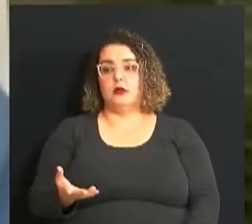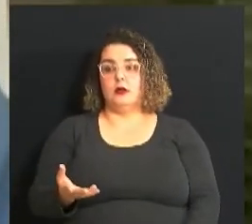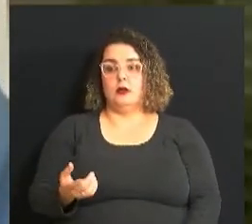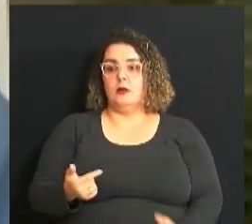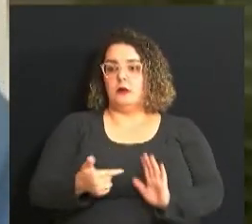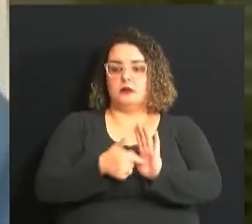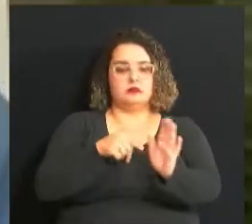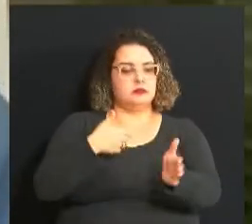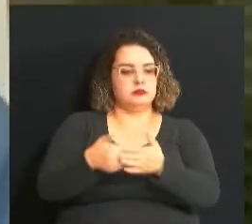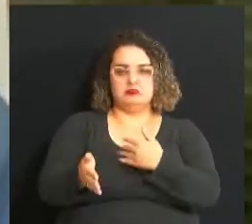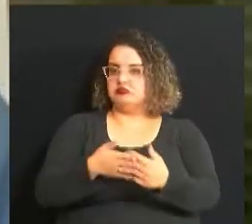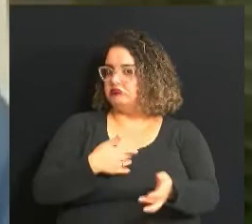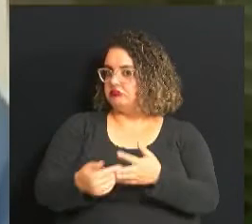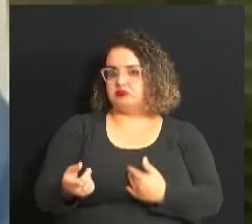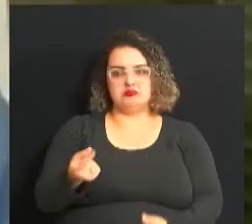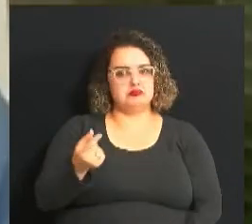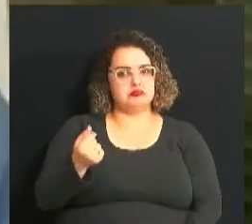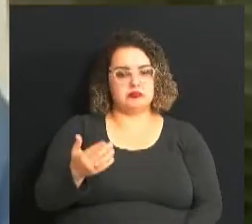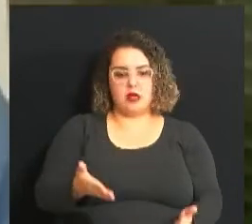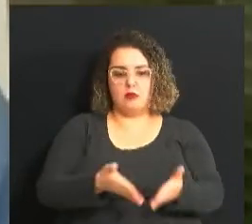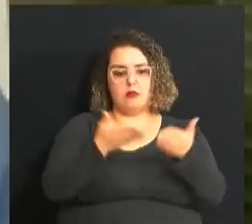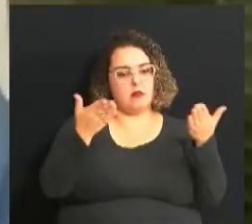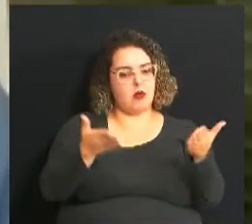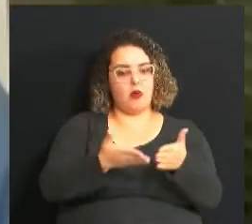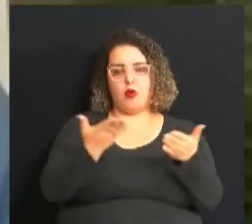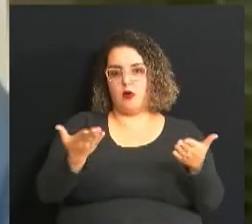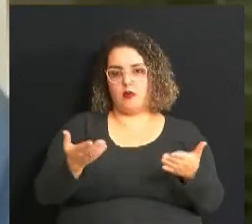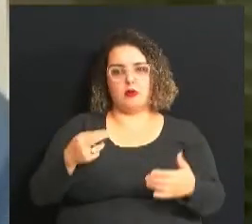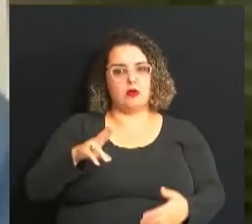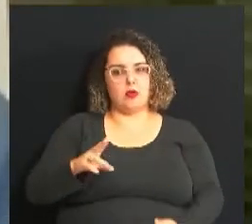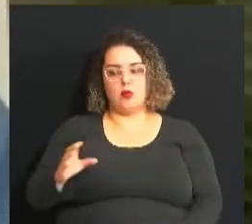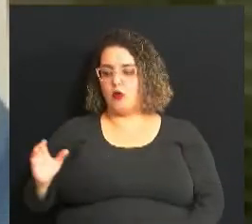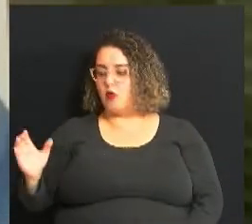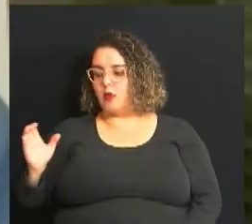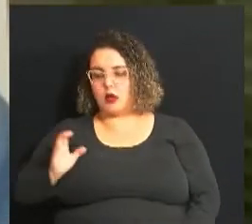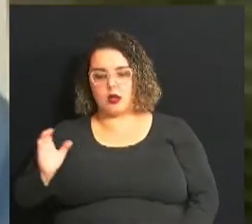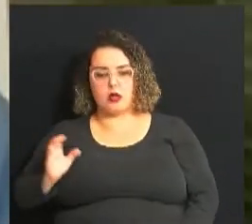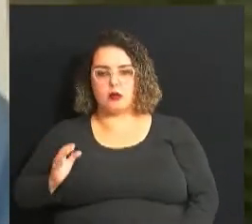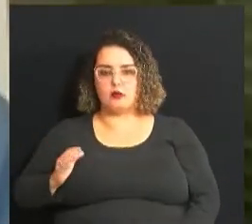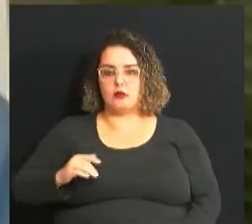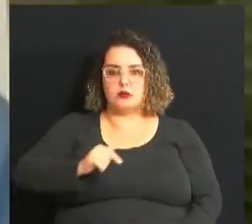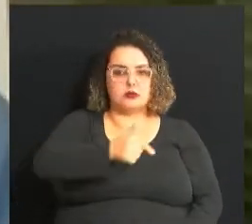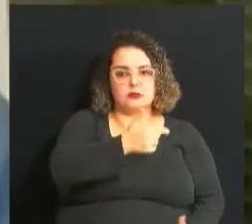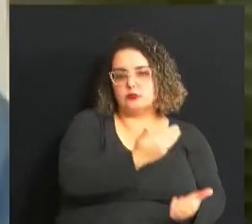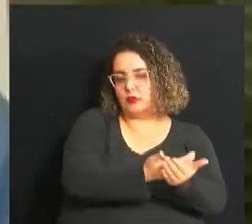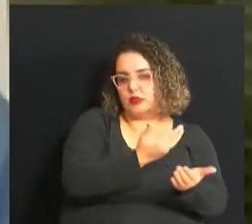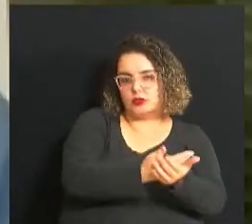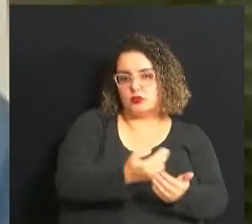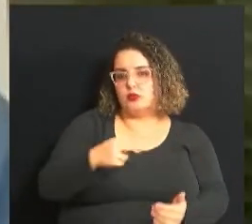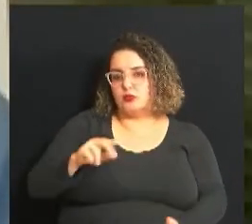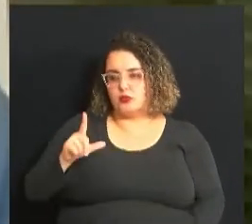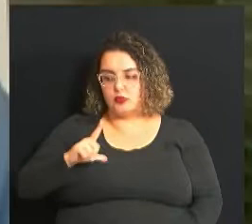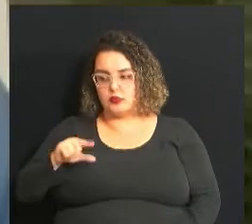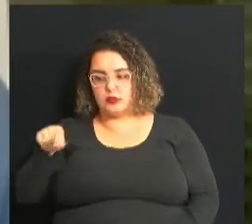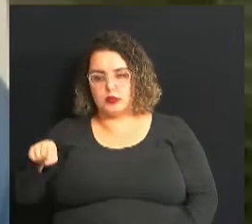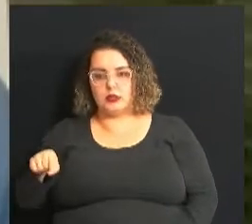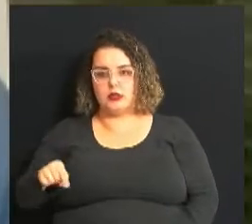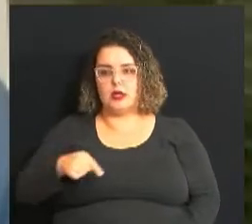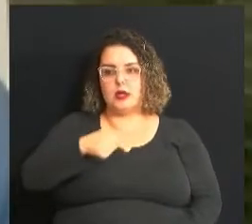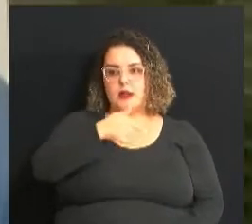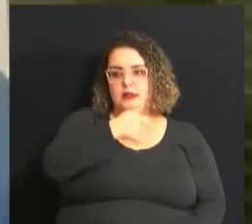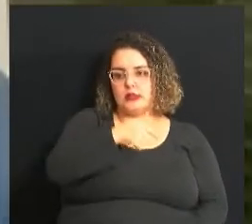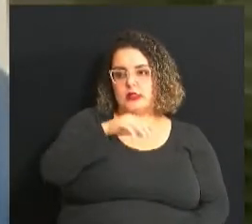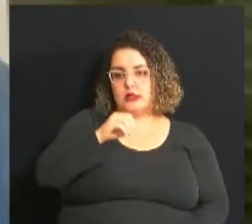condição financeira e intelectual, 50% a 60% dos homens